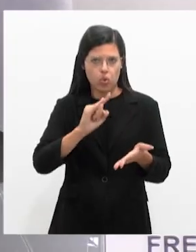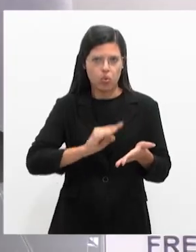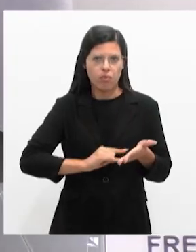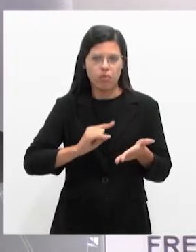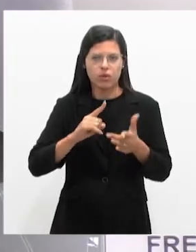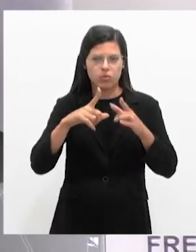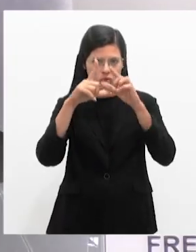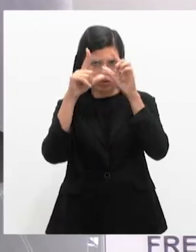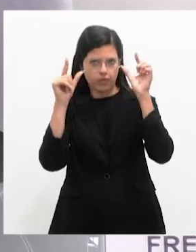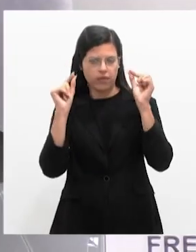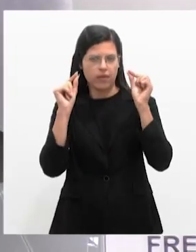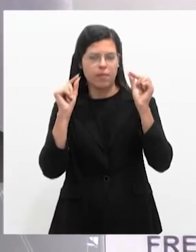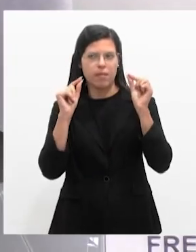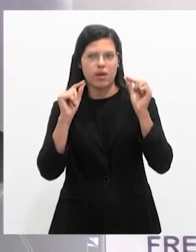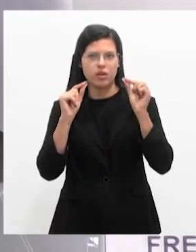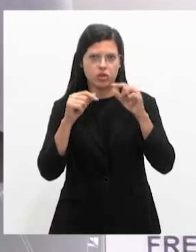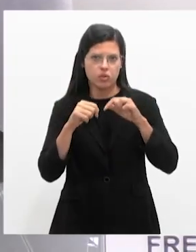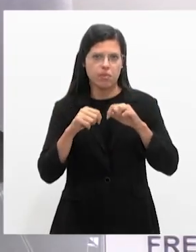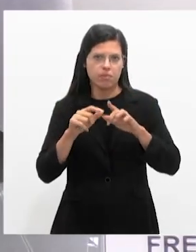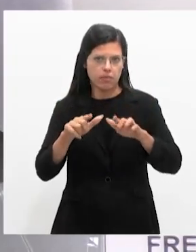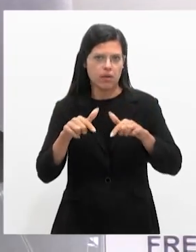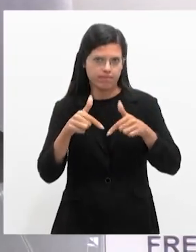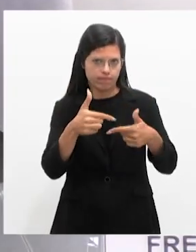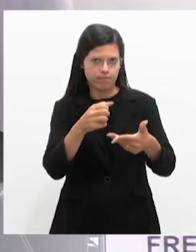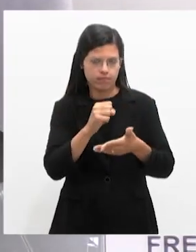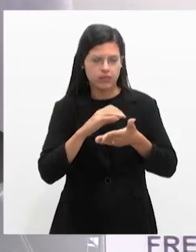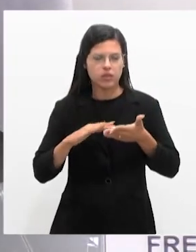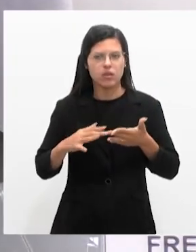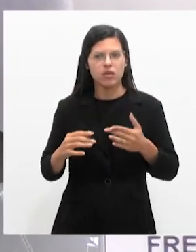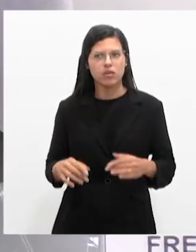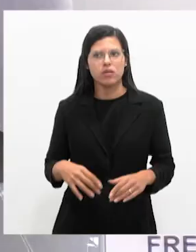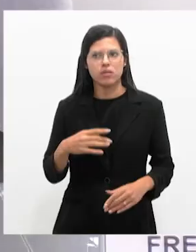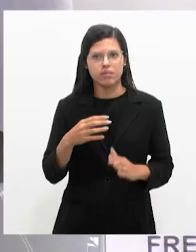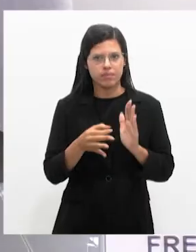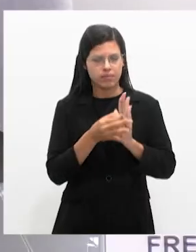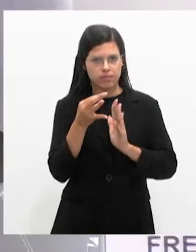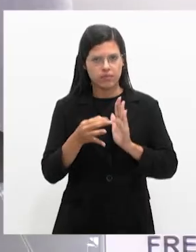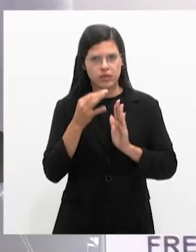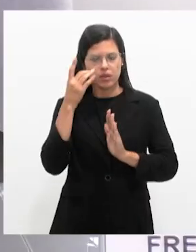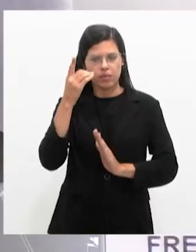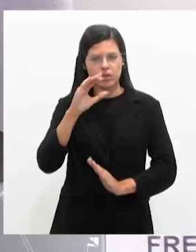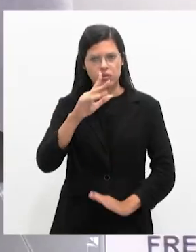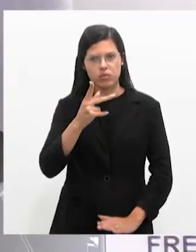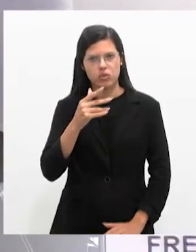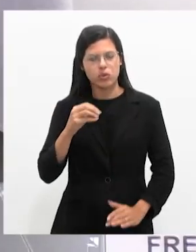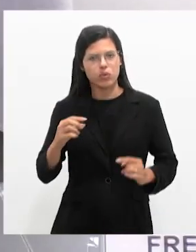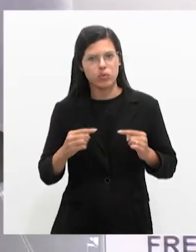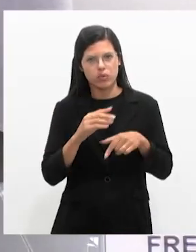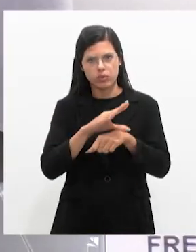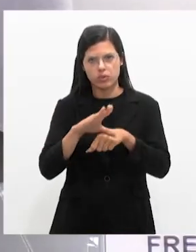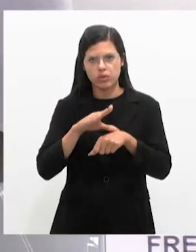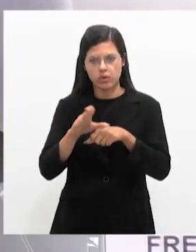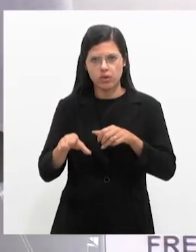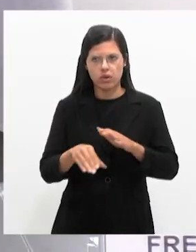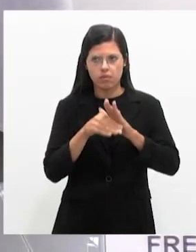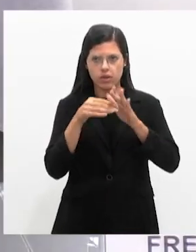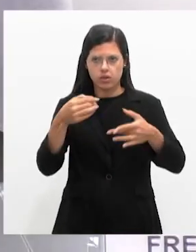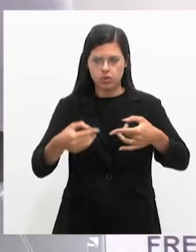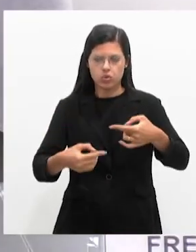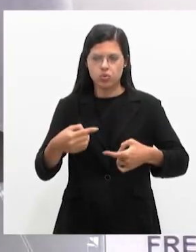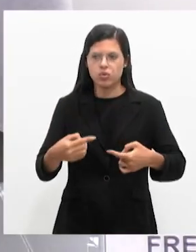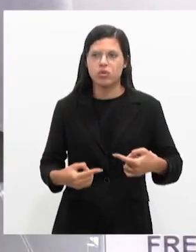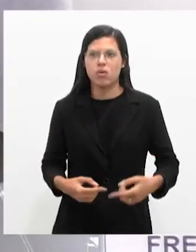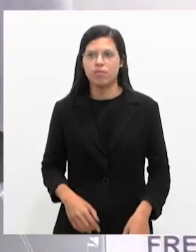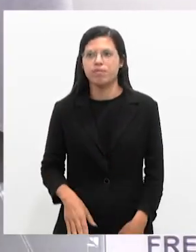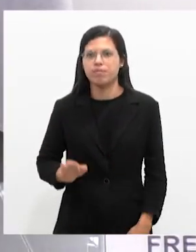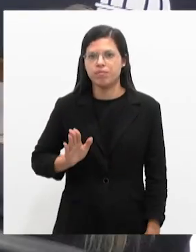atividades. Para parecer, deputado Chico Machado. Constitucionalidade com emenda, senhor presidente. Em discussão. Presidente, é só